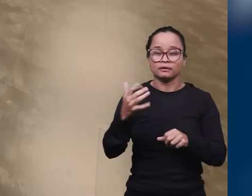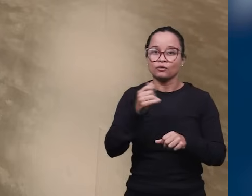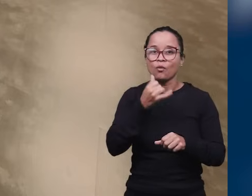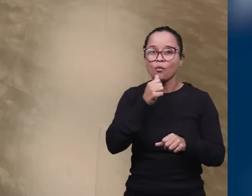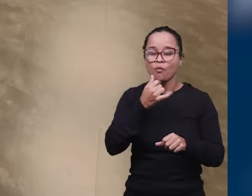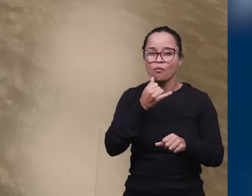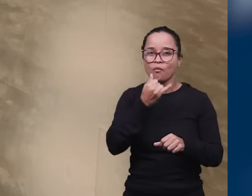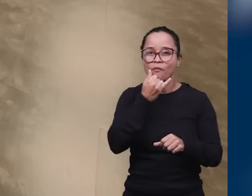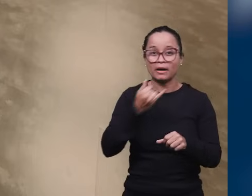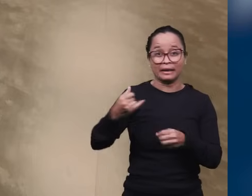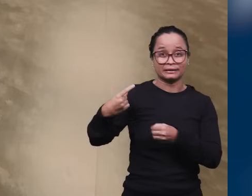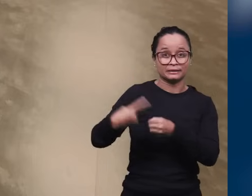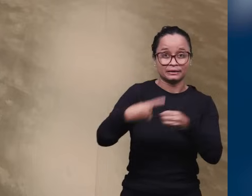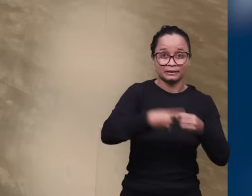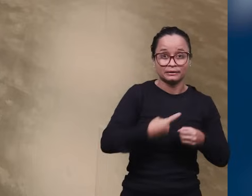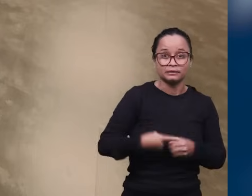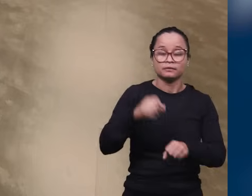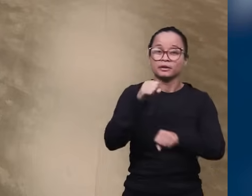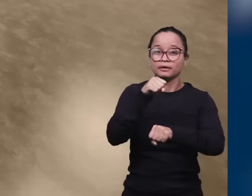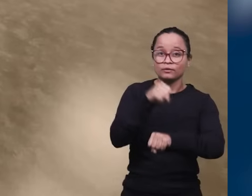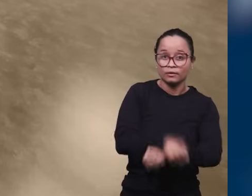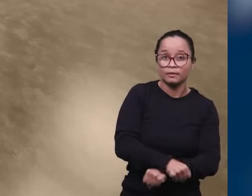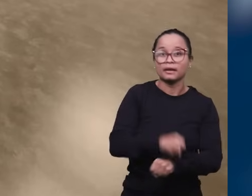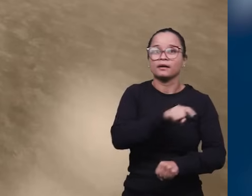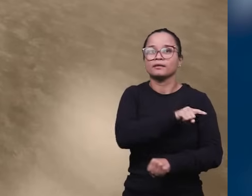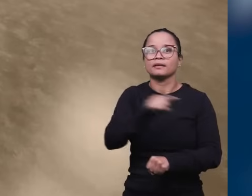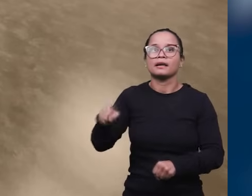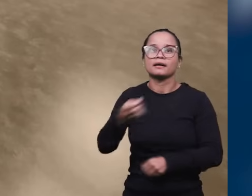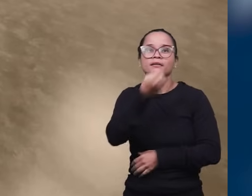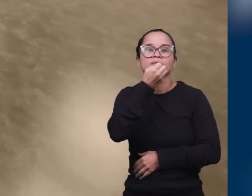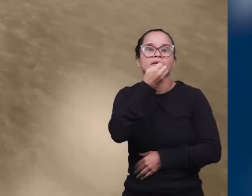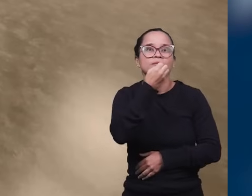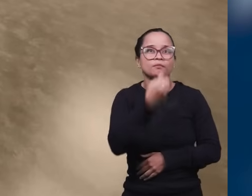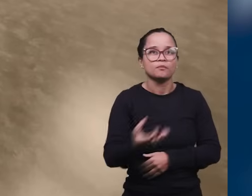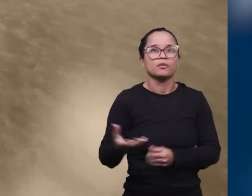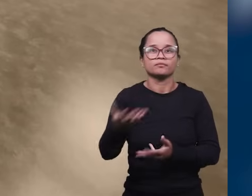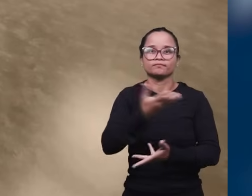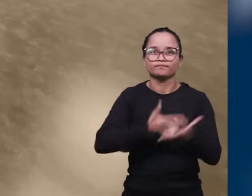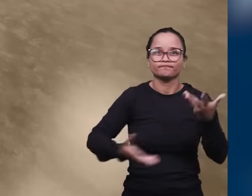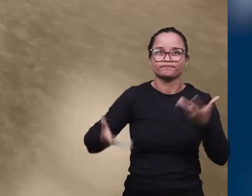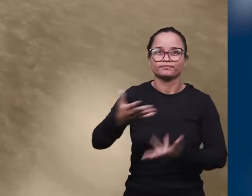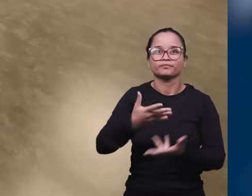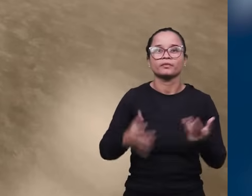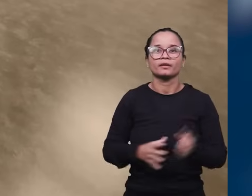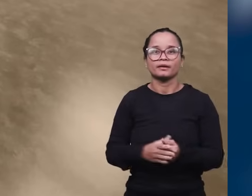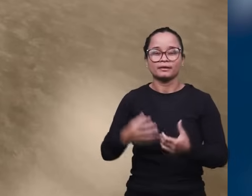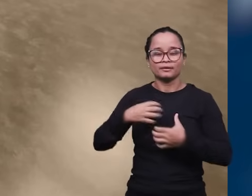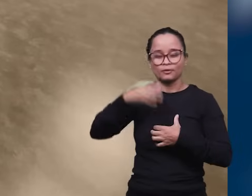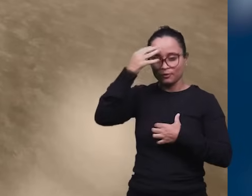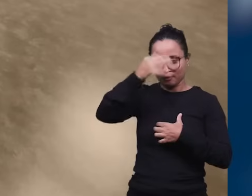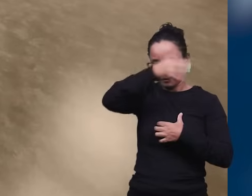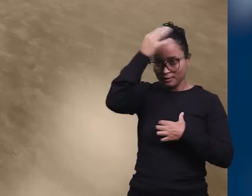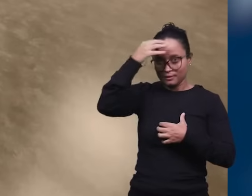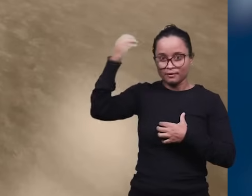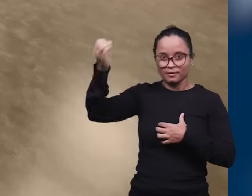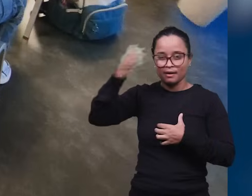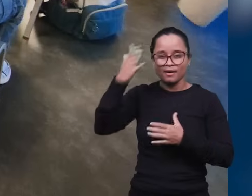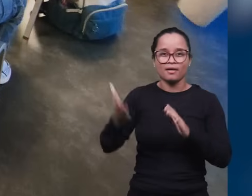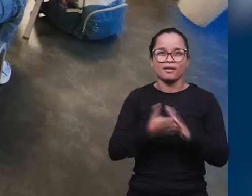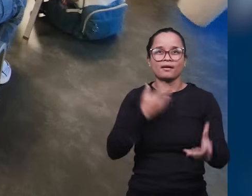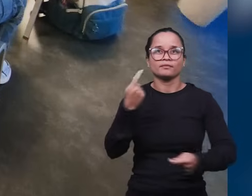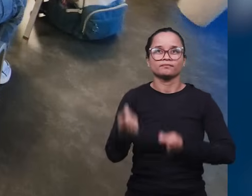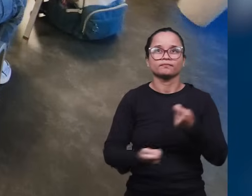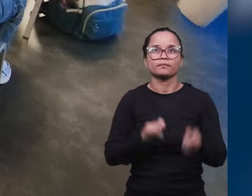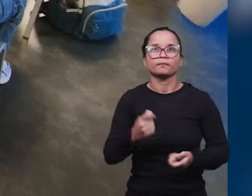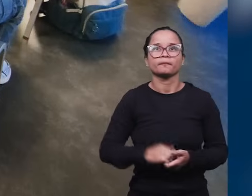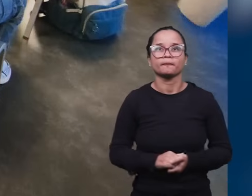intermediárias e adolescentes participaram do Seminário e viram como é bom andar nos caminhos do Senhor e ouvir a sua doce voz a nos guiar.